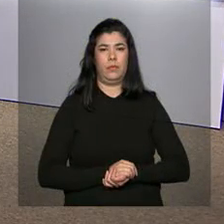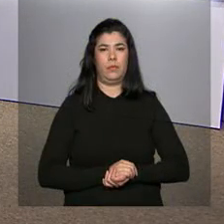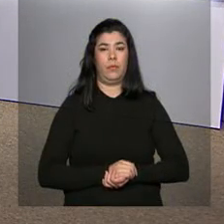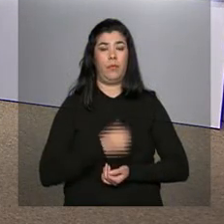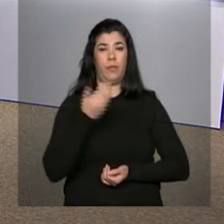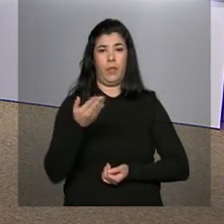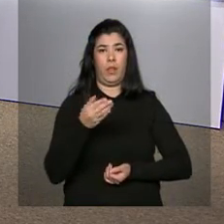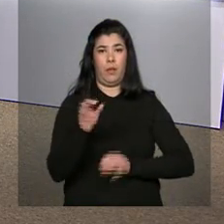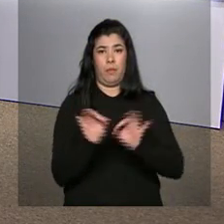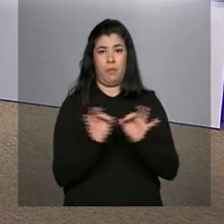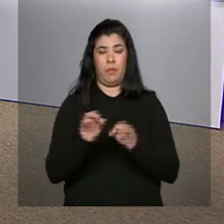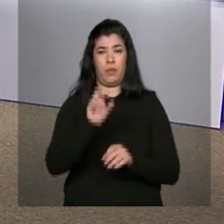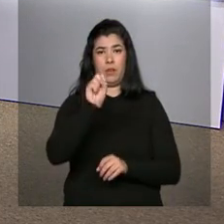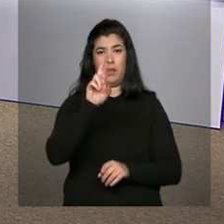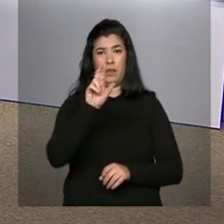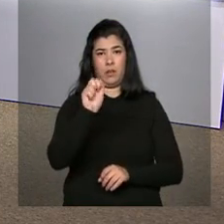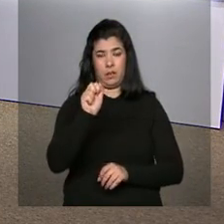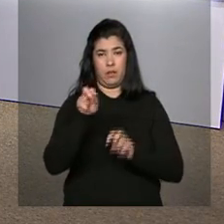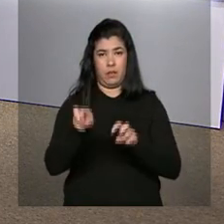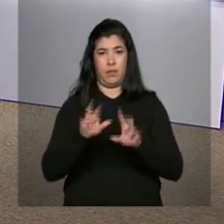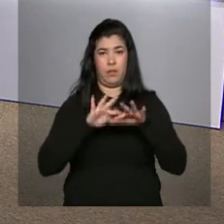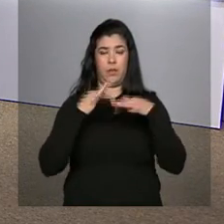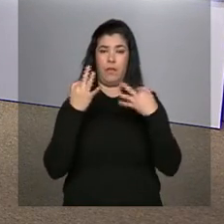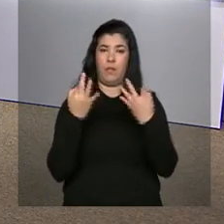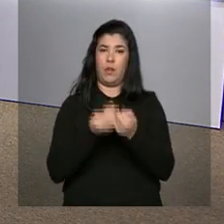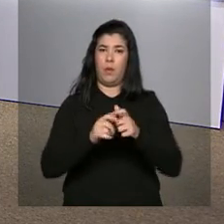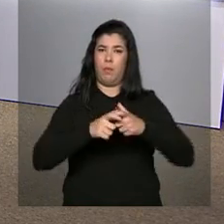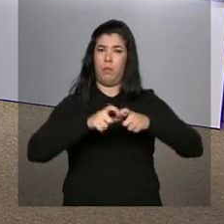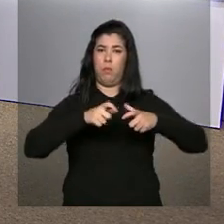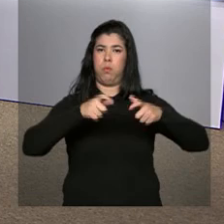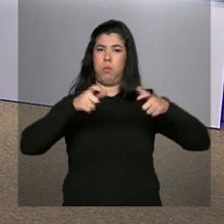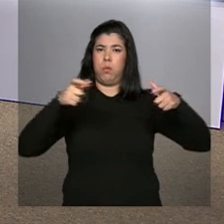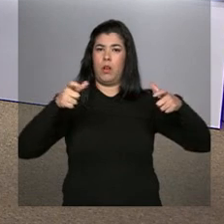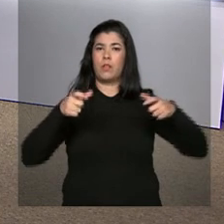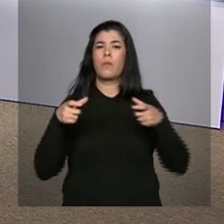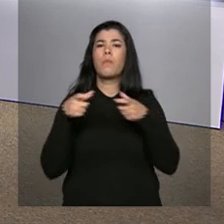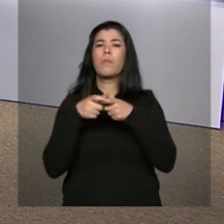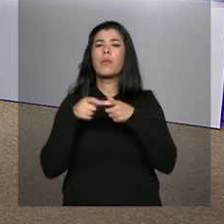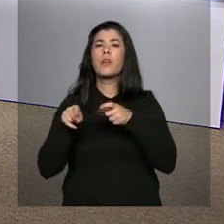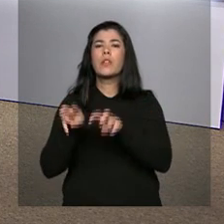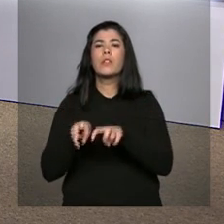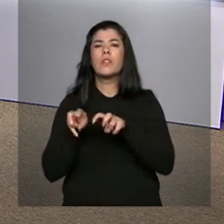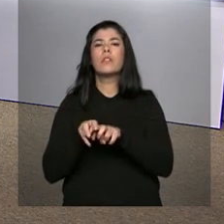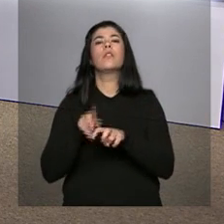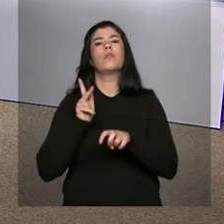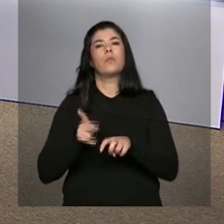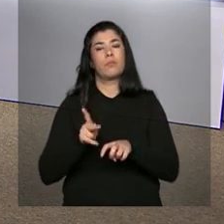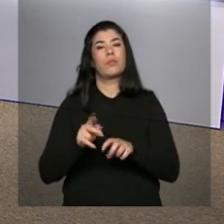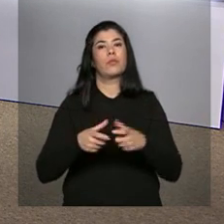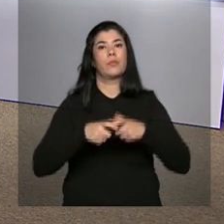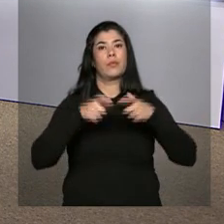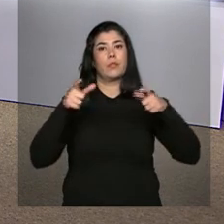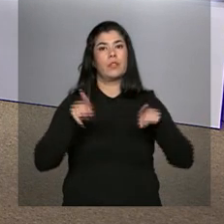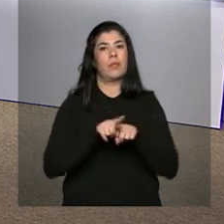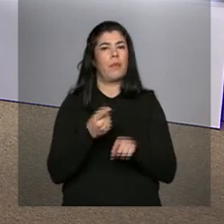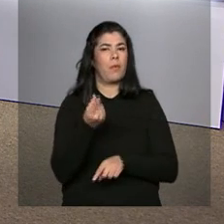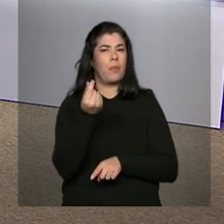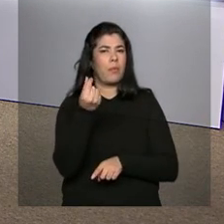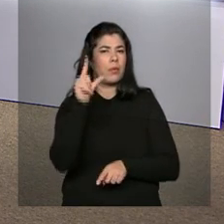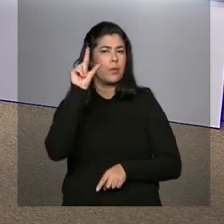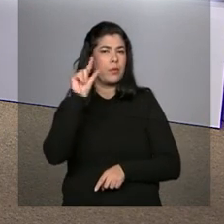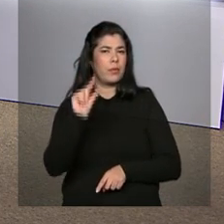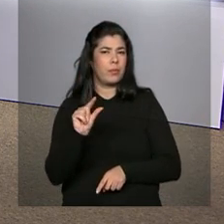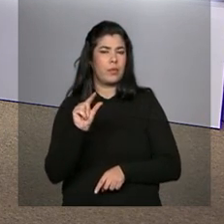O Plano Safra da Agricultura Familiar amplia o mercado para as pequenas propriedades agrícolas e garante preços